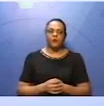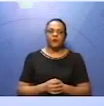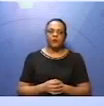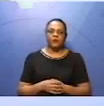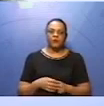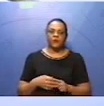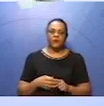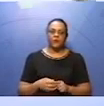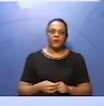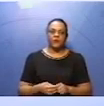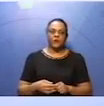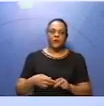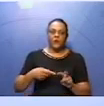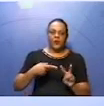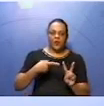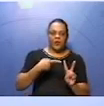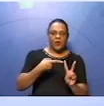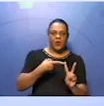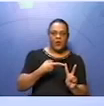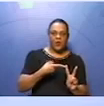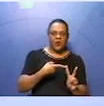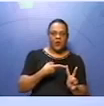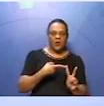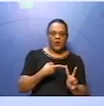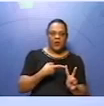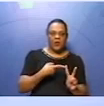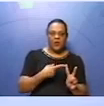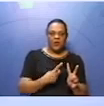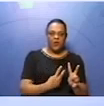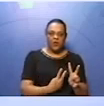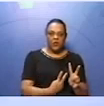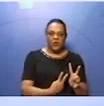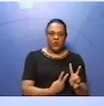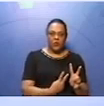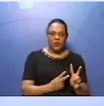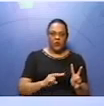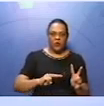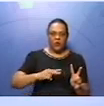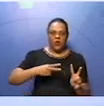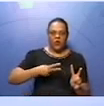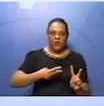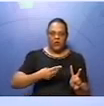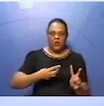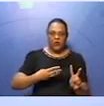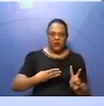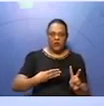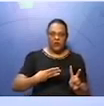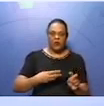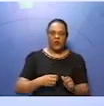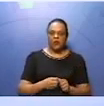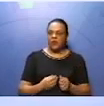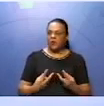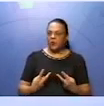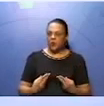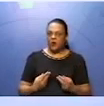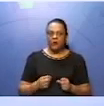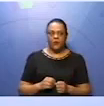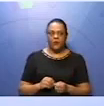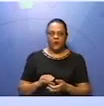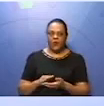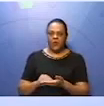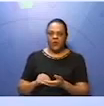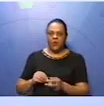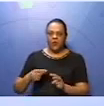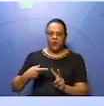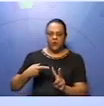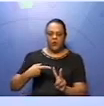Agora este daqui. Agora tem o númerozinho elevado, né? Não muda nada. Copio. Só